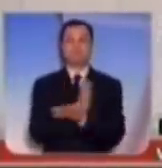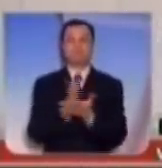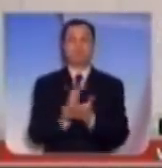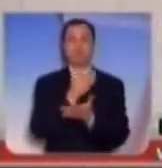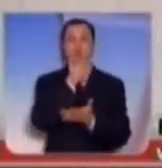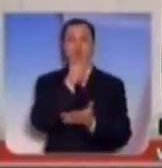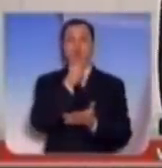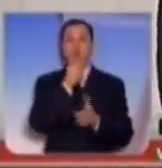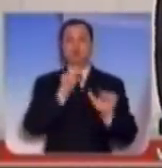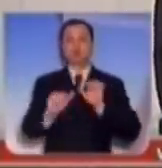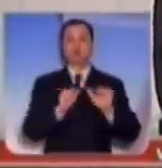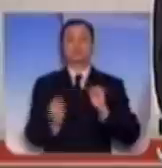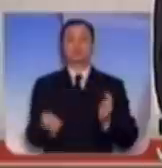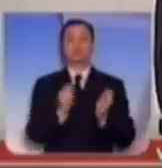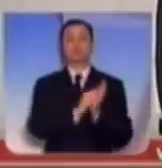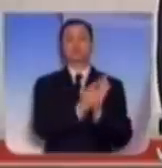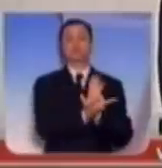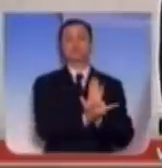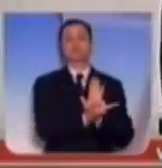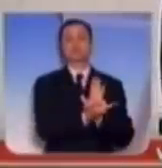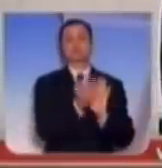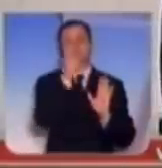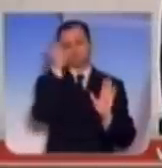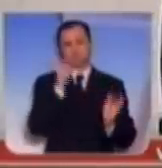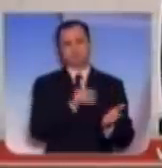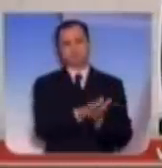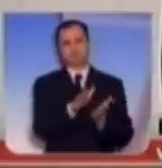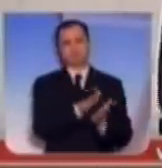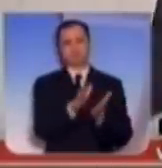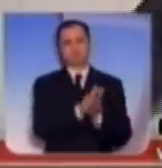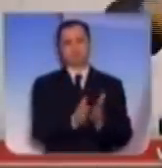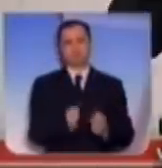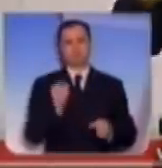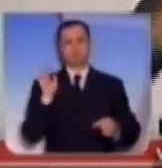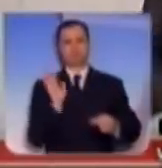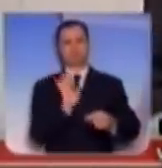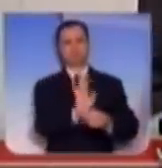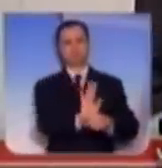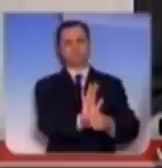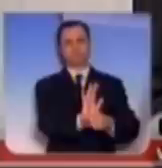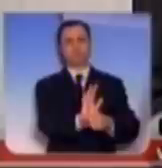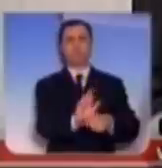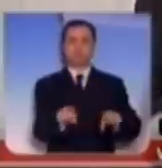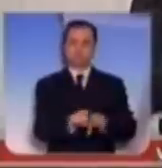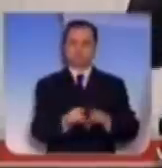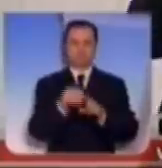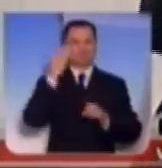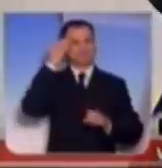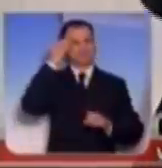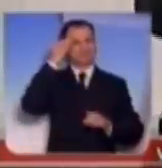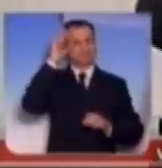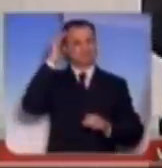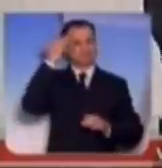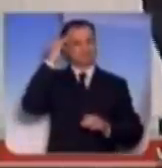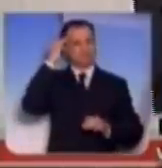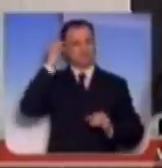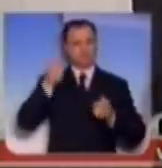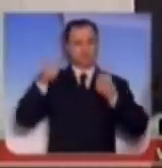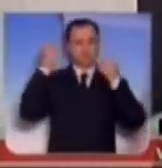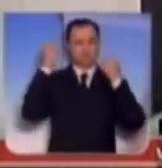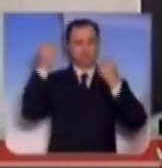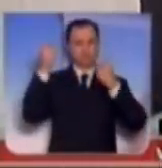alguns jornalistas, né, alguns editoriais que apoiam e entendem qual que é o espírito